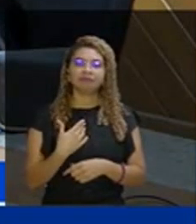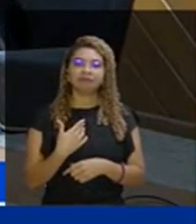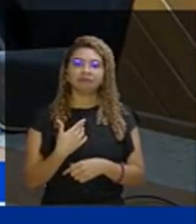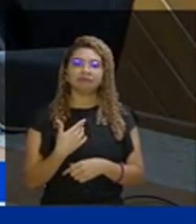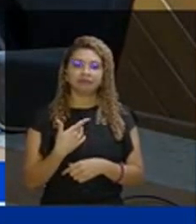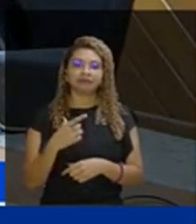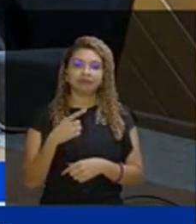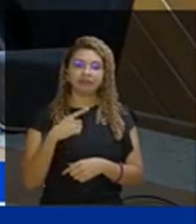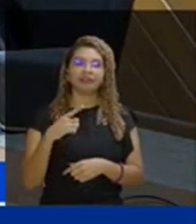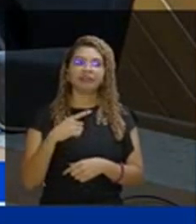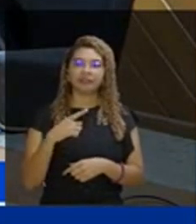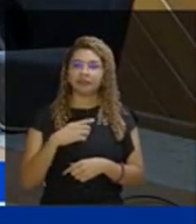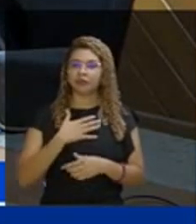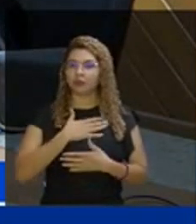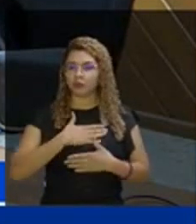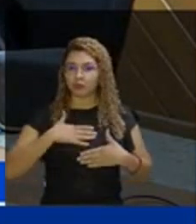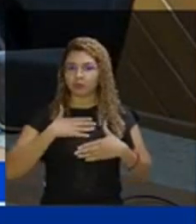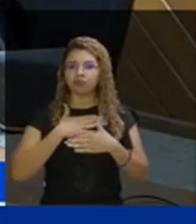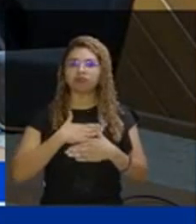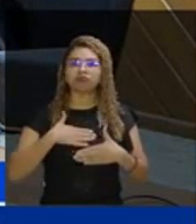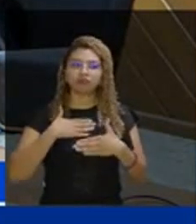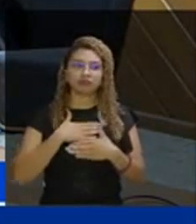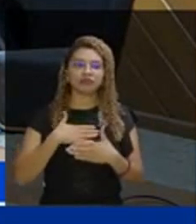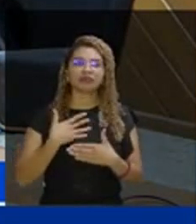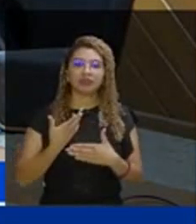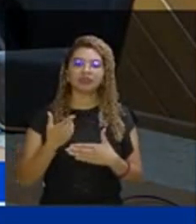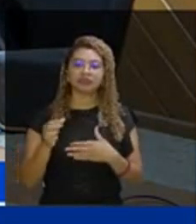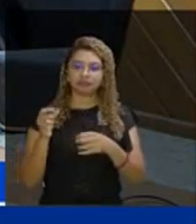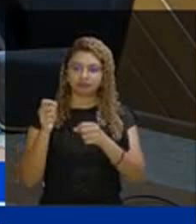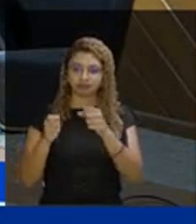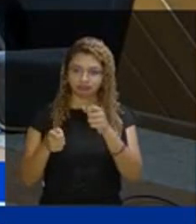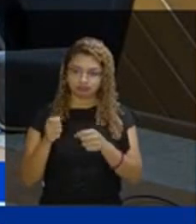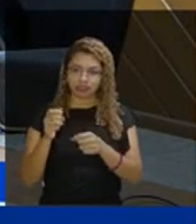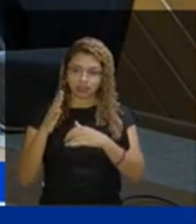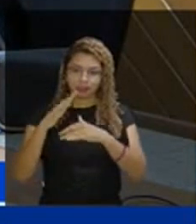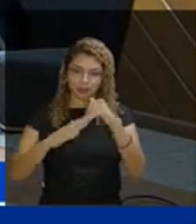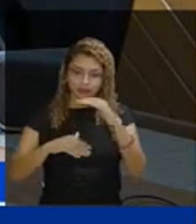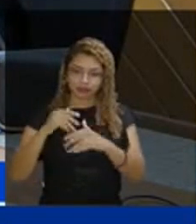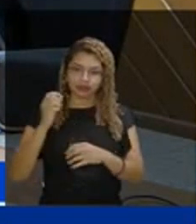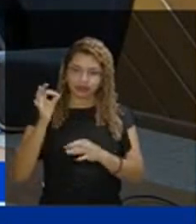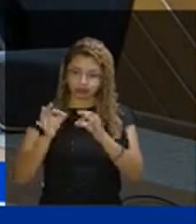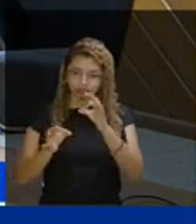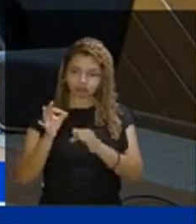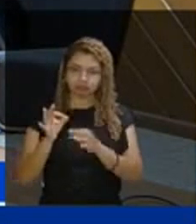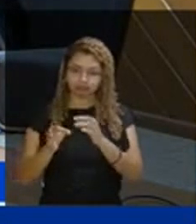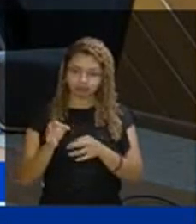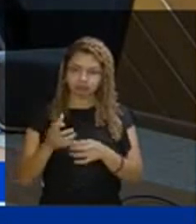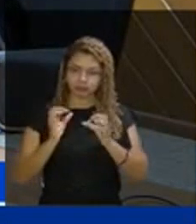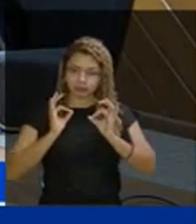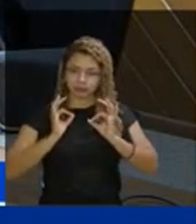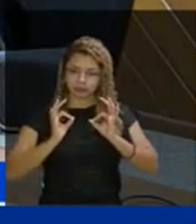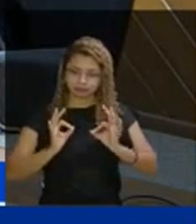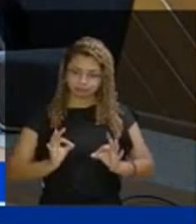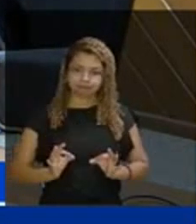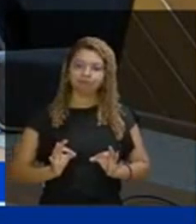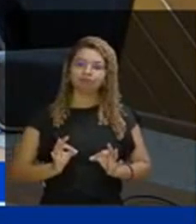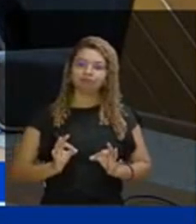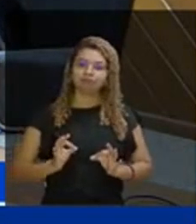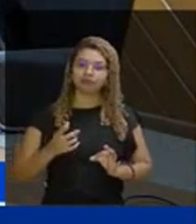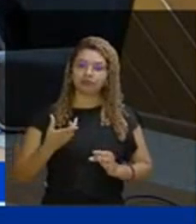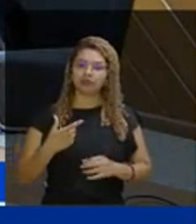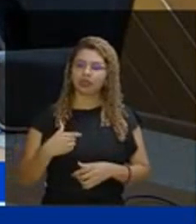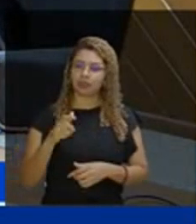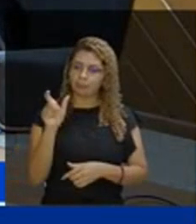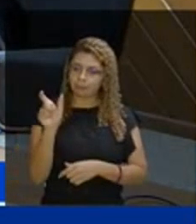alta conta, pelos serviços prestados, e pessoalmente sendo realmente alguém que enfrenta,